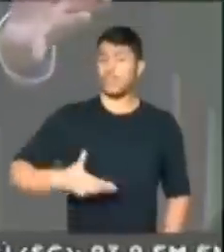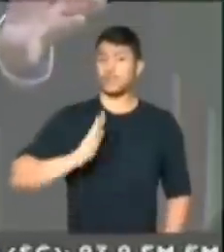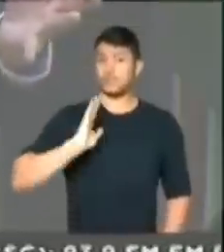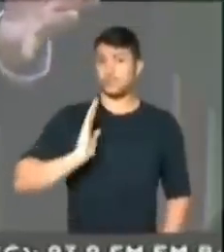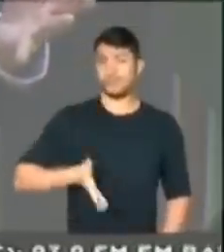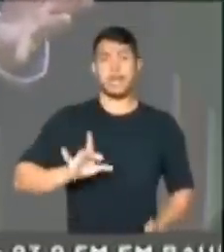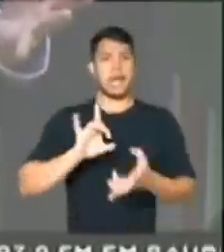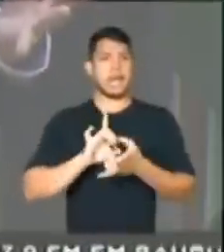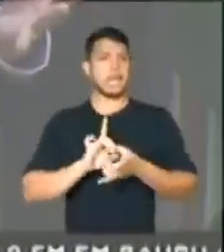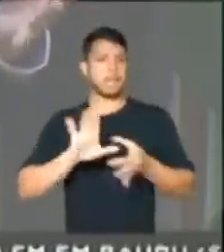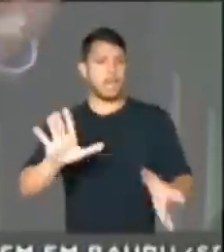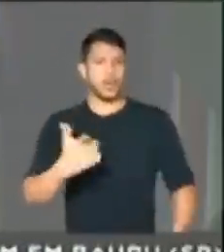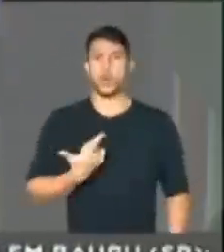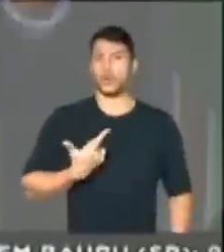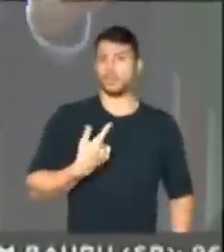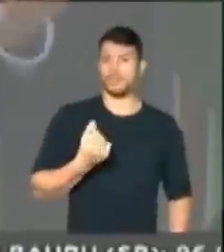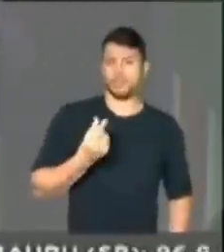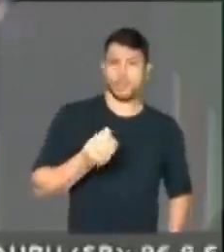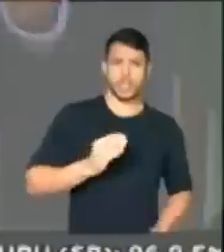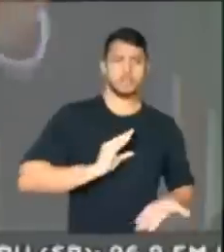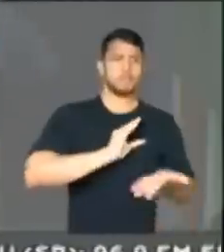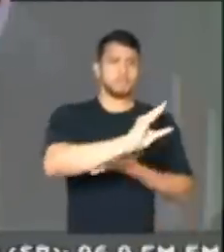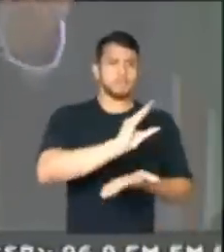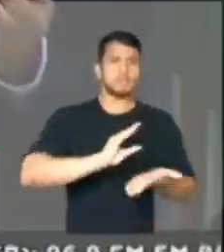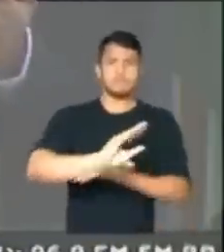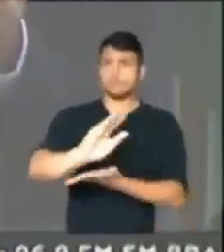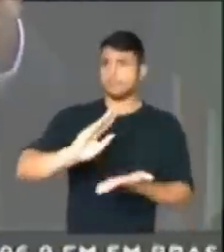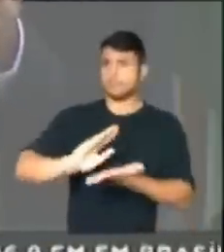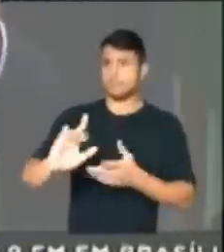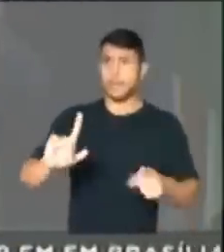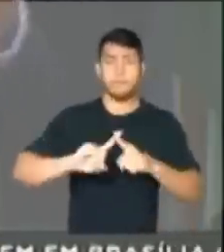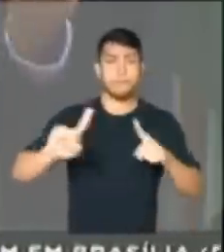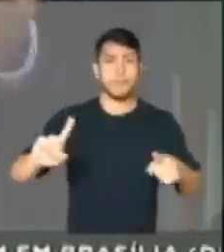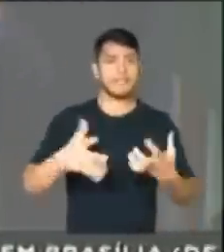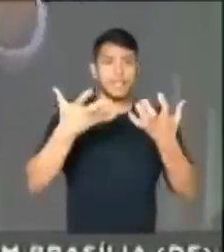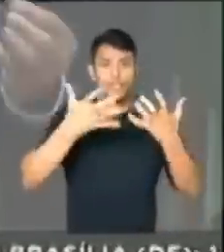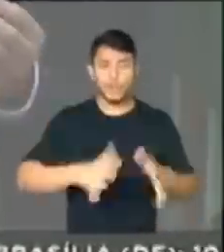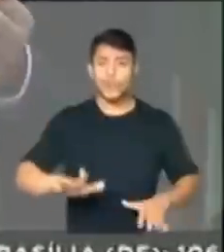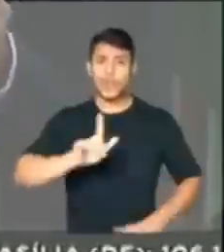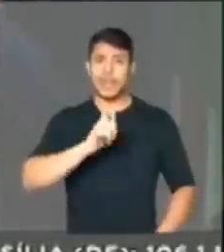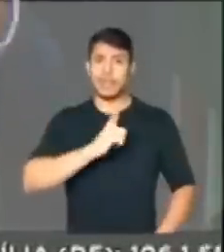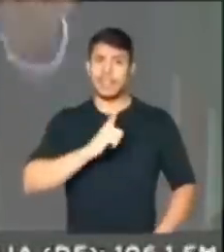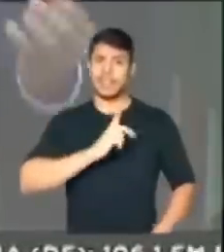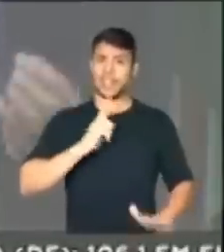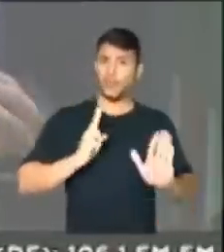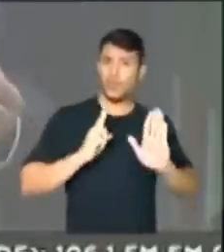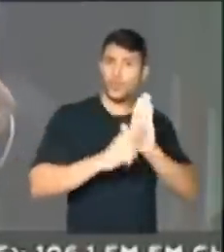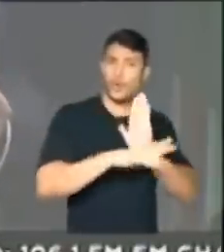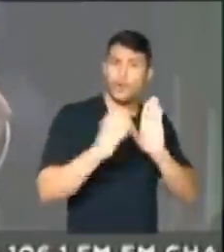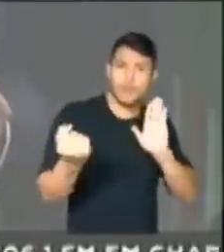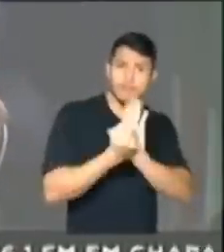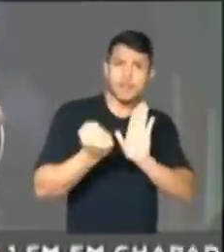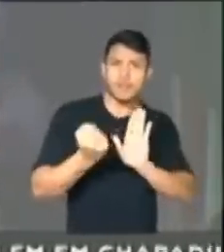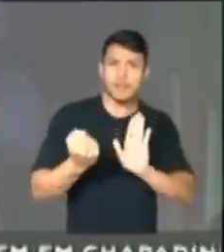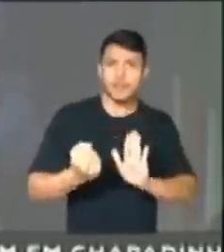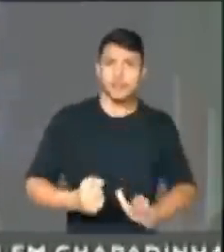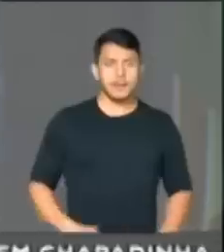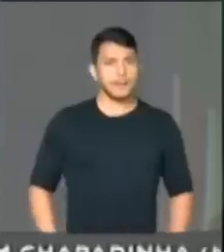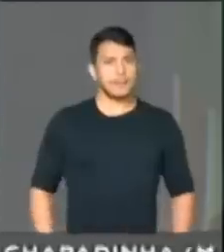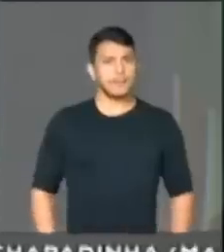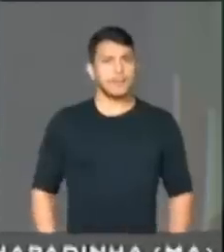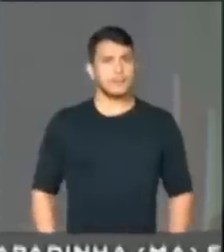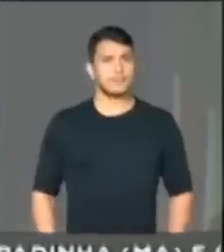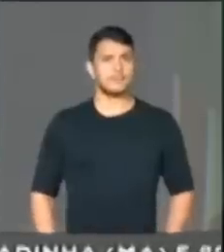rodo, mas não querem que o nome deles seja vinculado a este recurso.